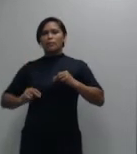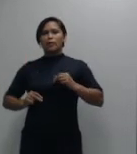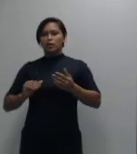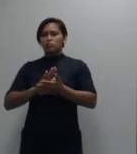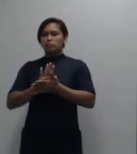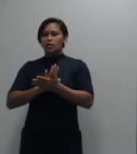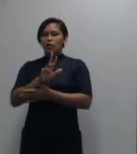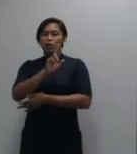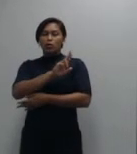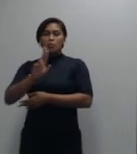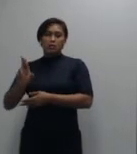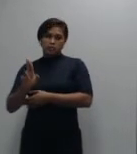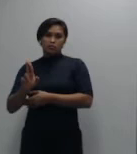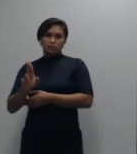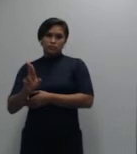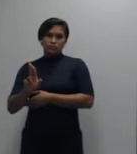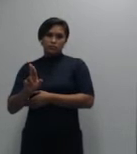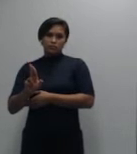ação